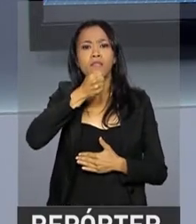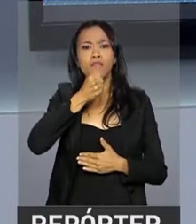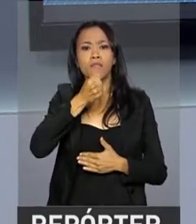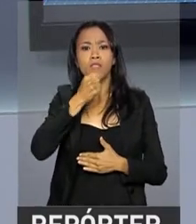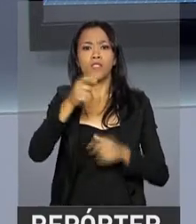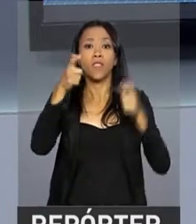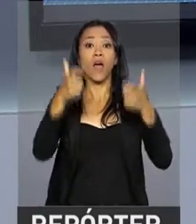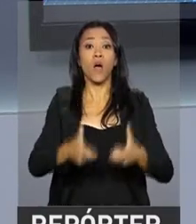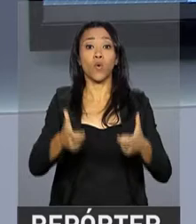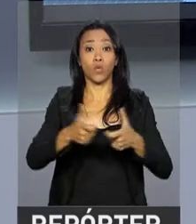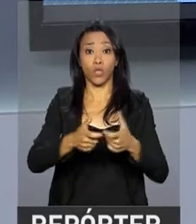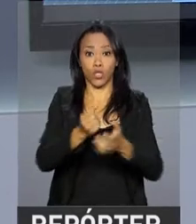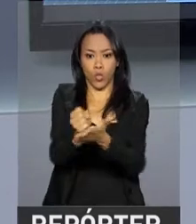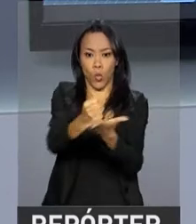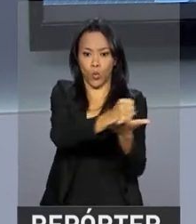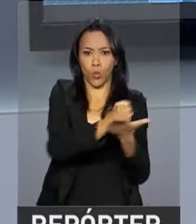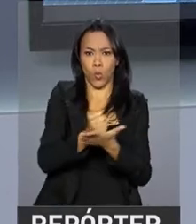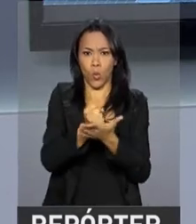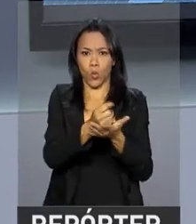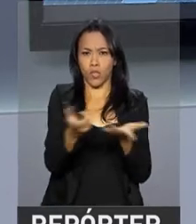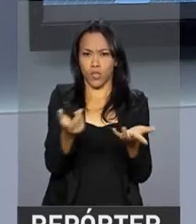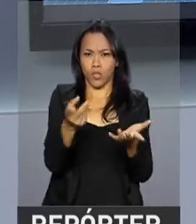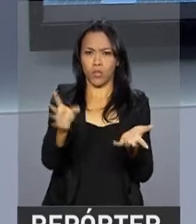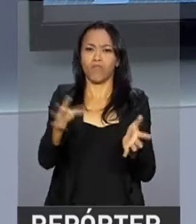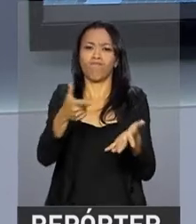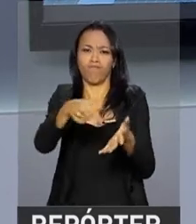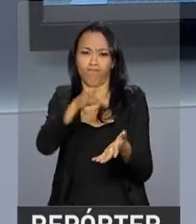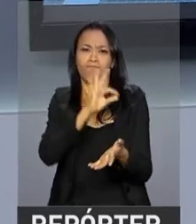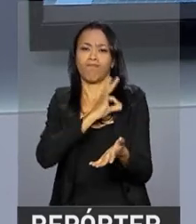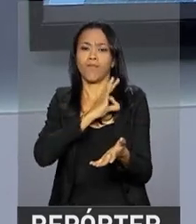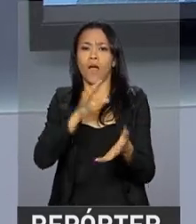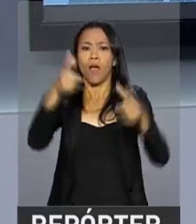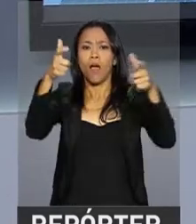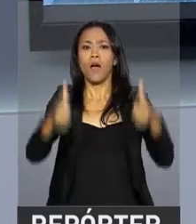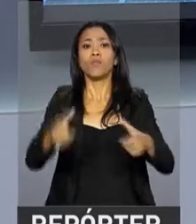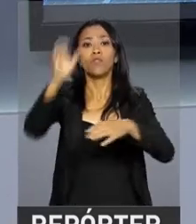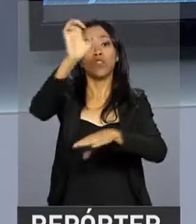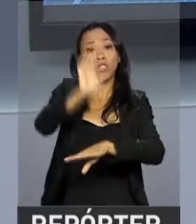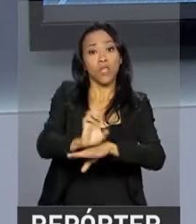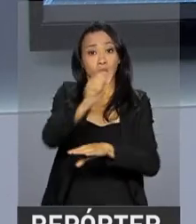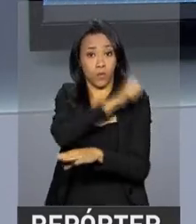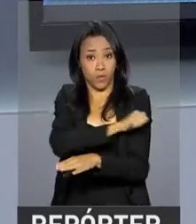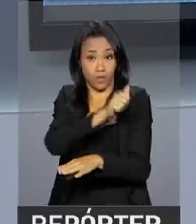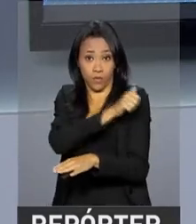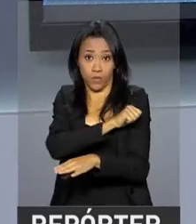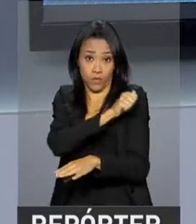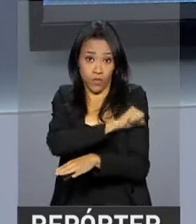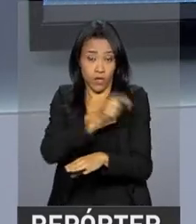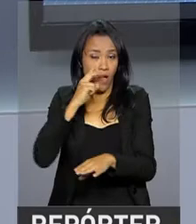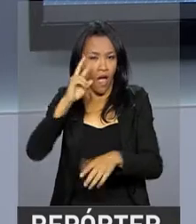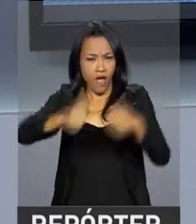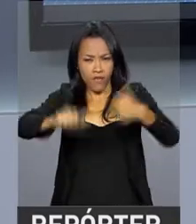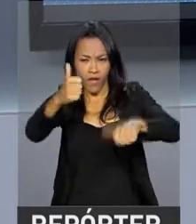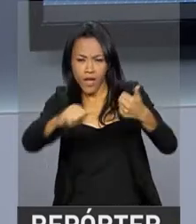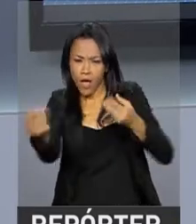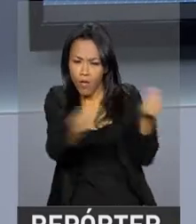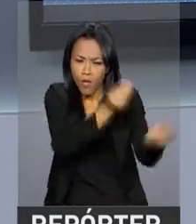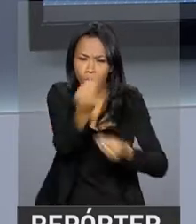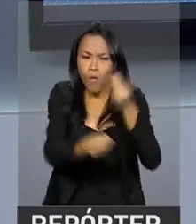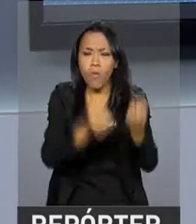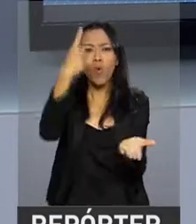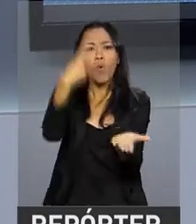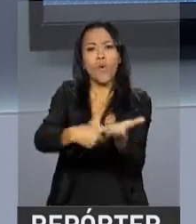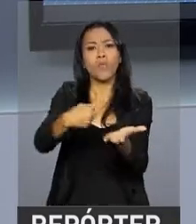controle do rio de janeiro no encontro com jornalistas ele vai avaliar as ações militares na capital carioca a coletiva está marcada